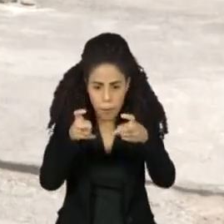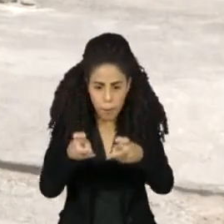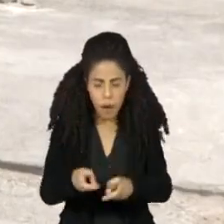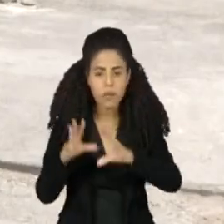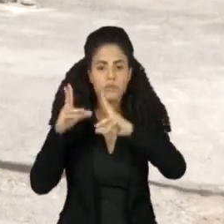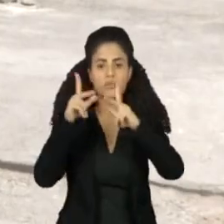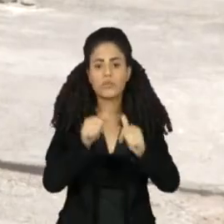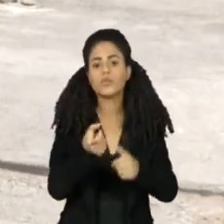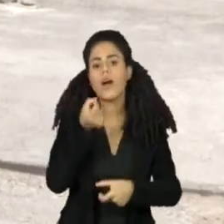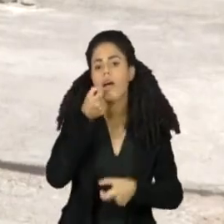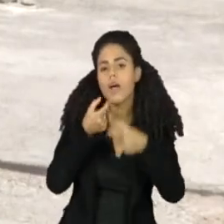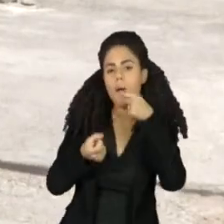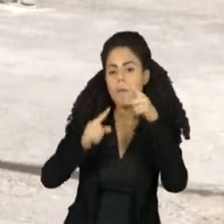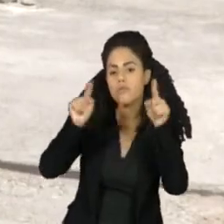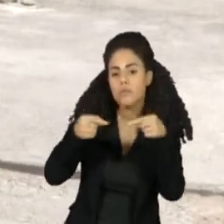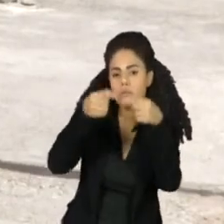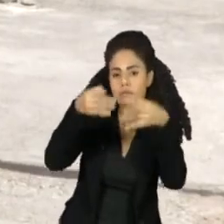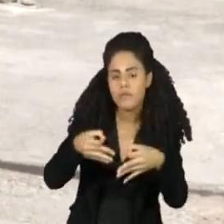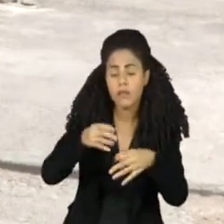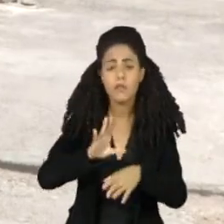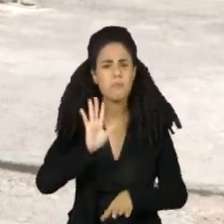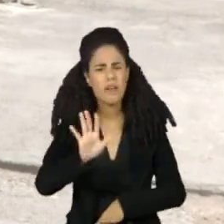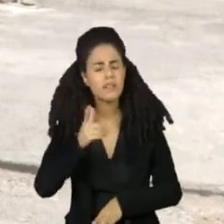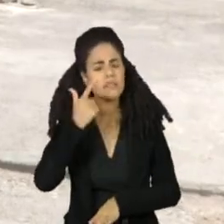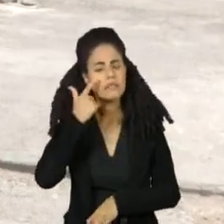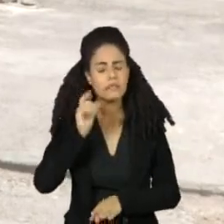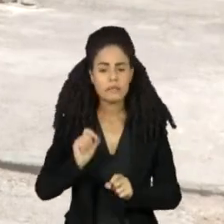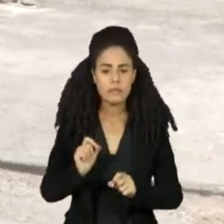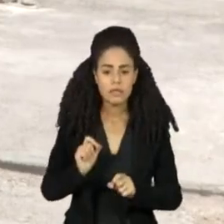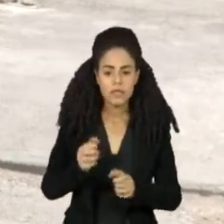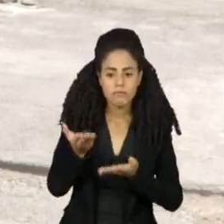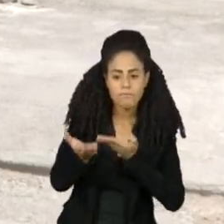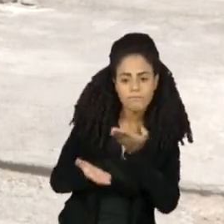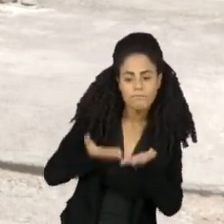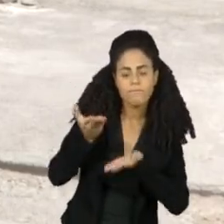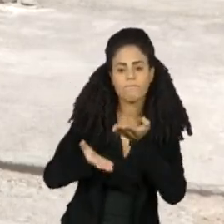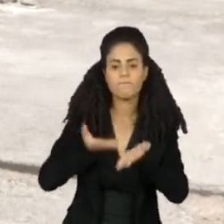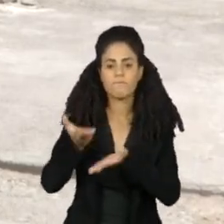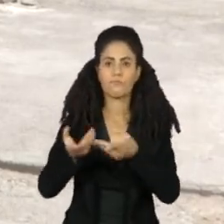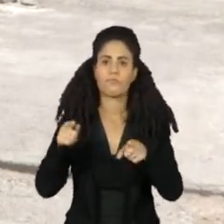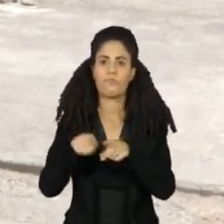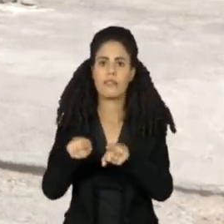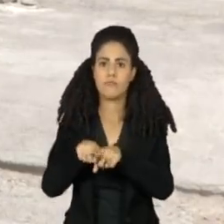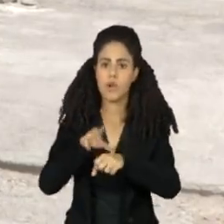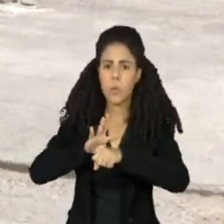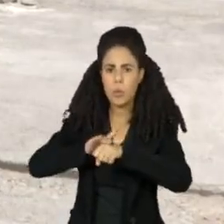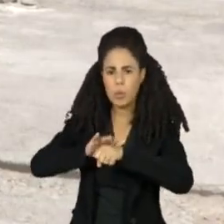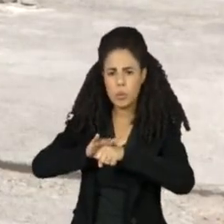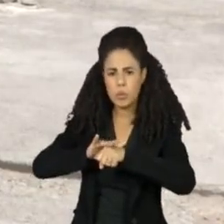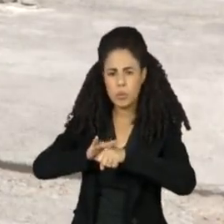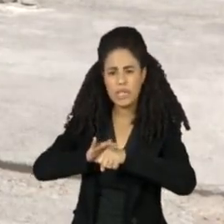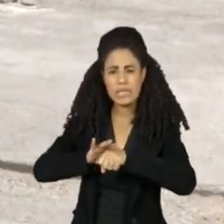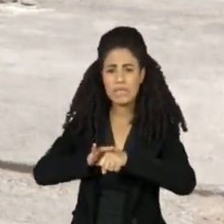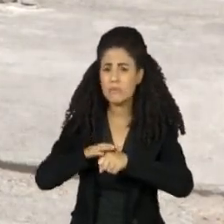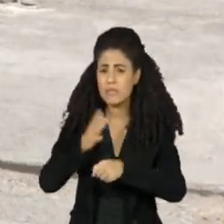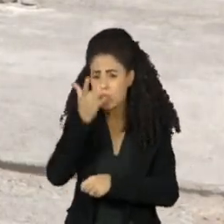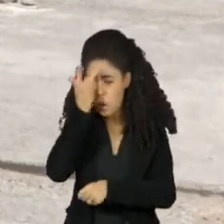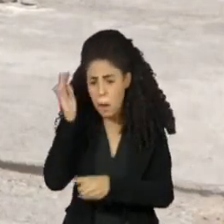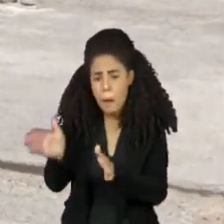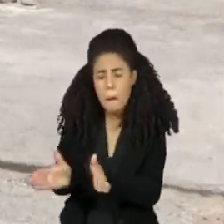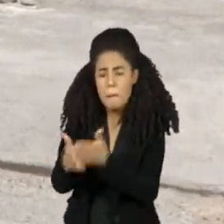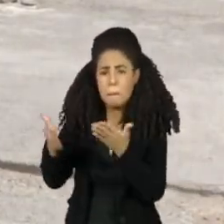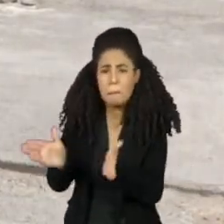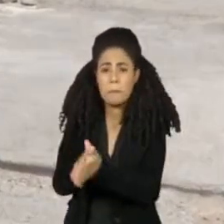se a combinação de comorbidades já é difícil de tratar para pessoas em situação de vulnerabilidade e socioeconômica